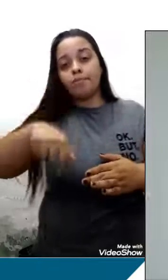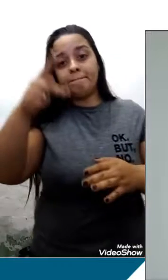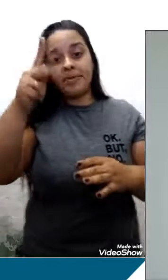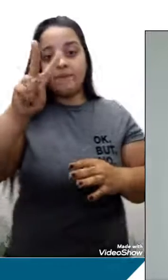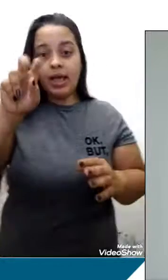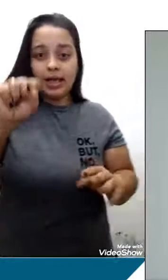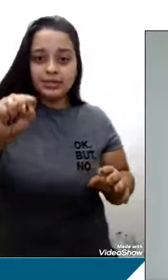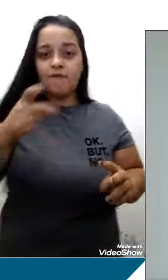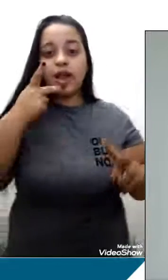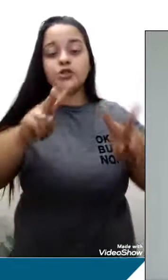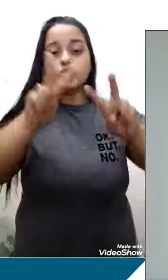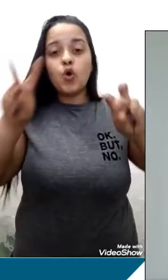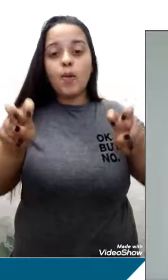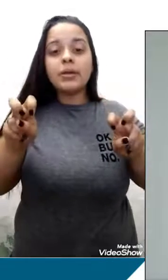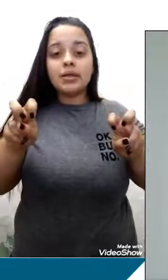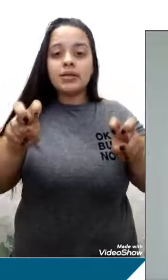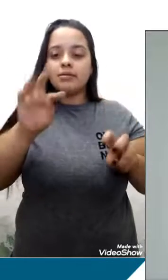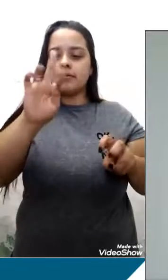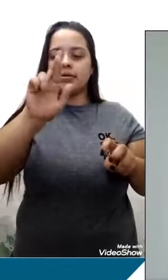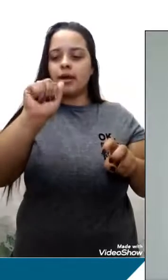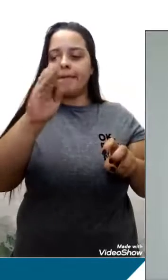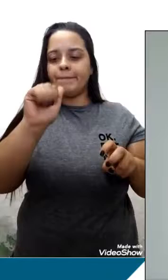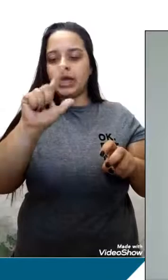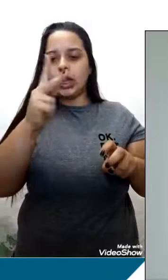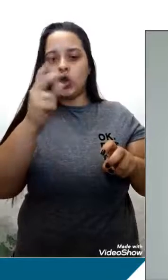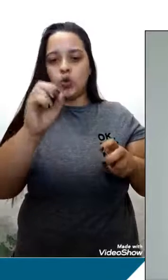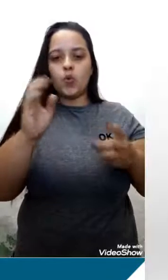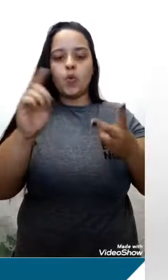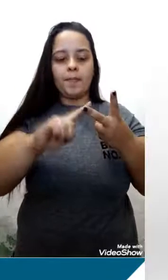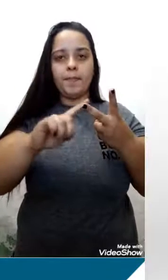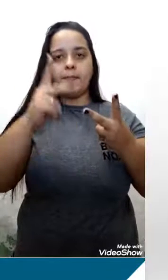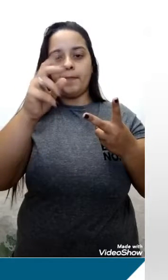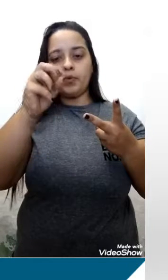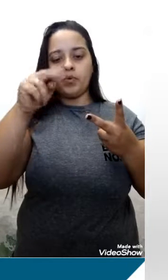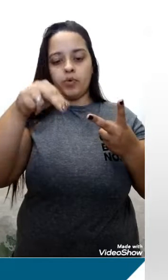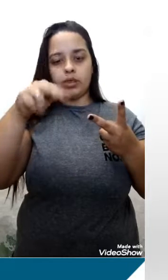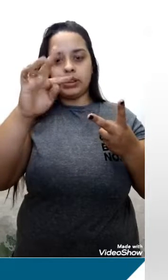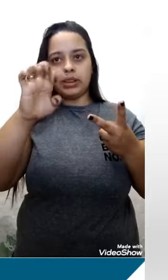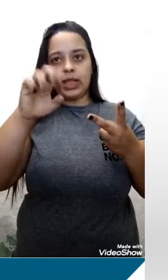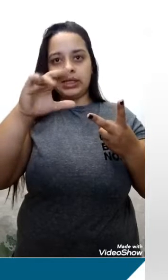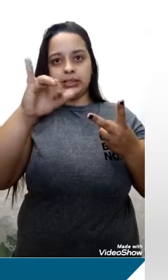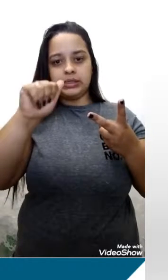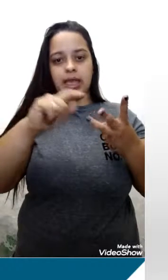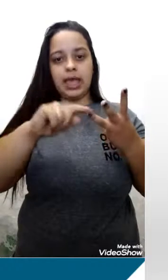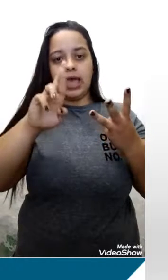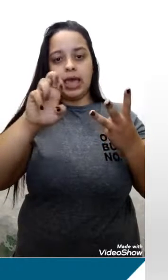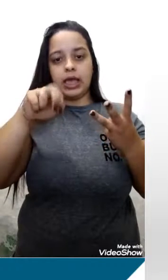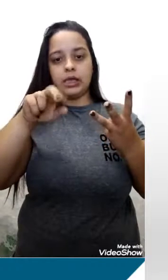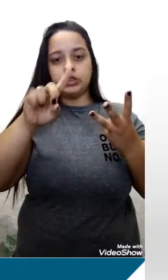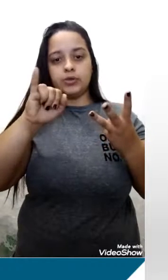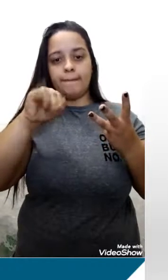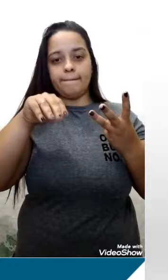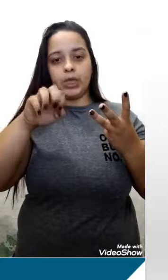pré-vestibular social, que fala sobre trabalho, potência e rendimento. Bom, então vamos iniciar os